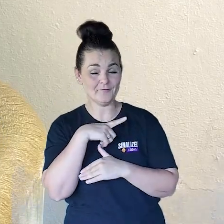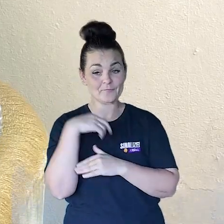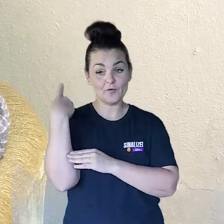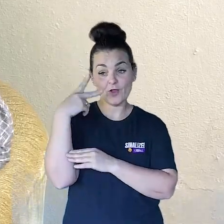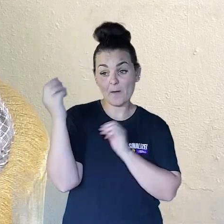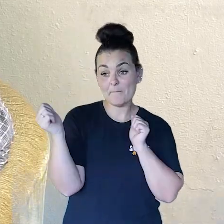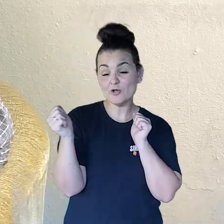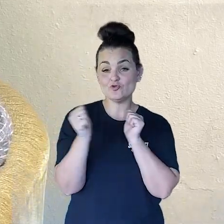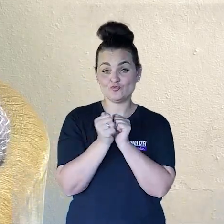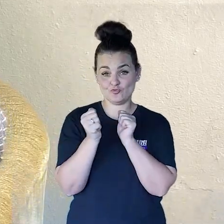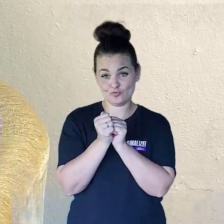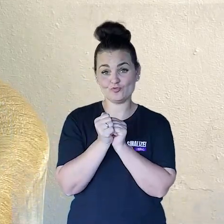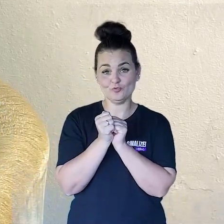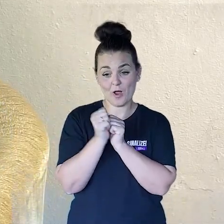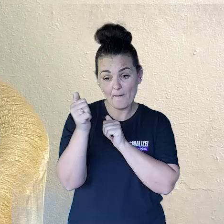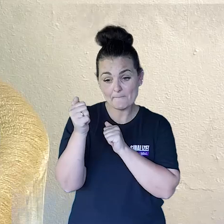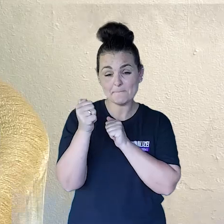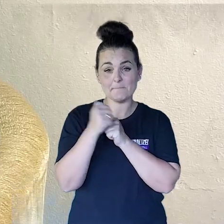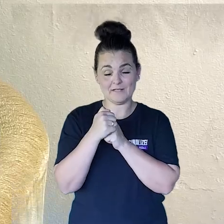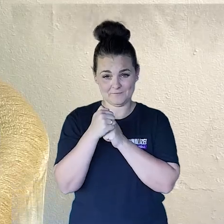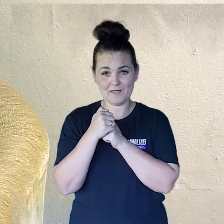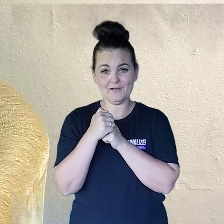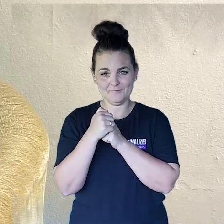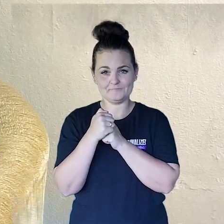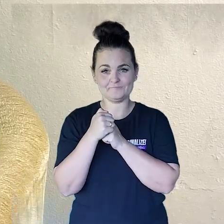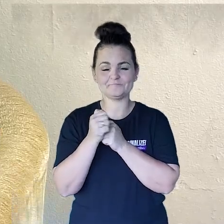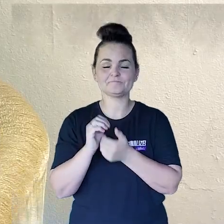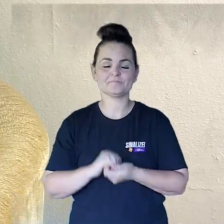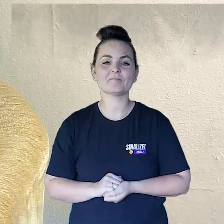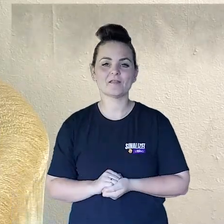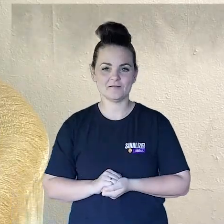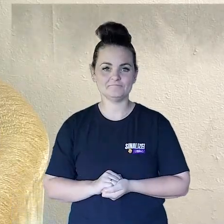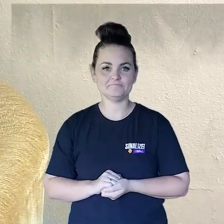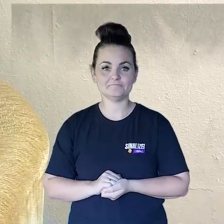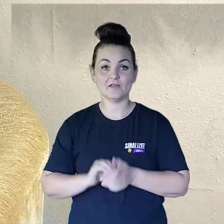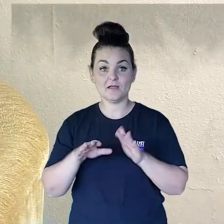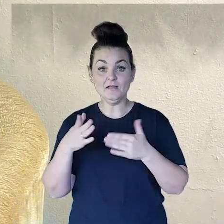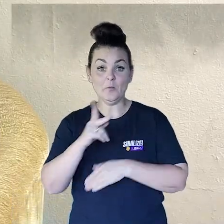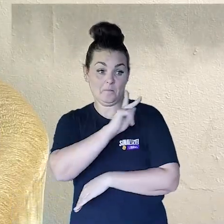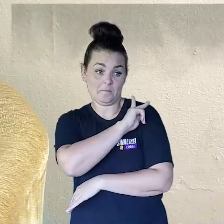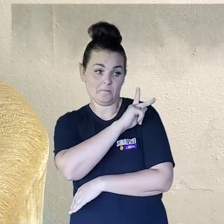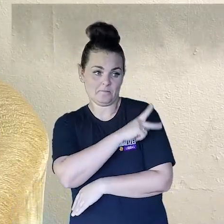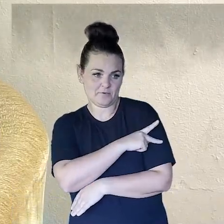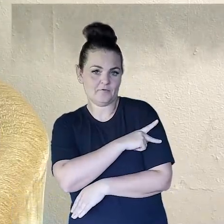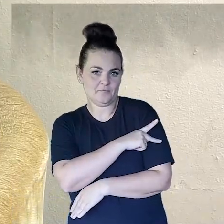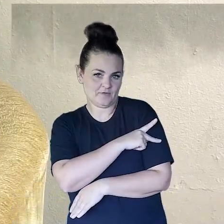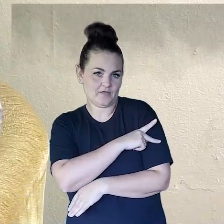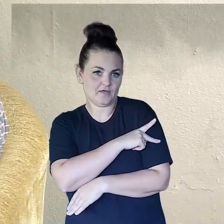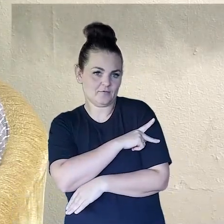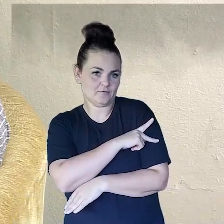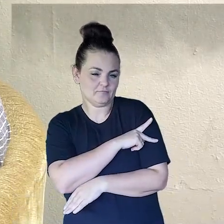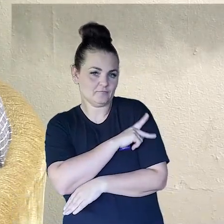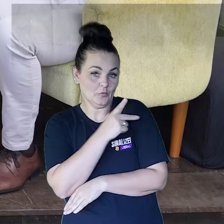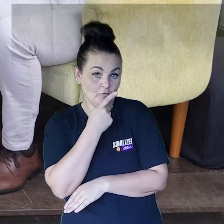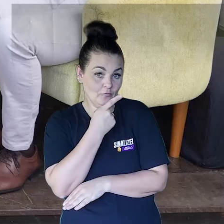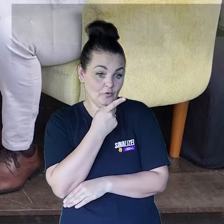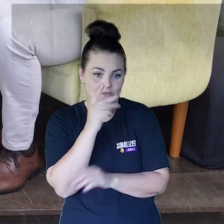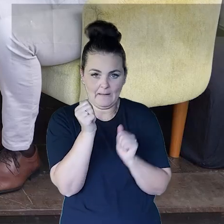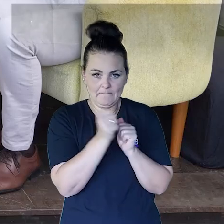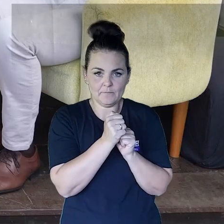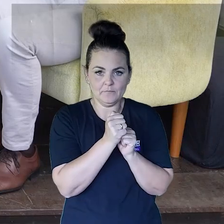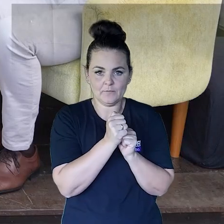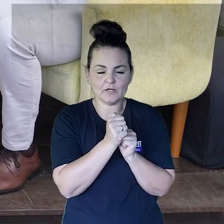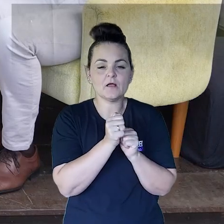mais presente na comunidade. Não quer dizer que o prefeito não faça esse papel, não é esse o objeto,